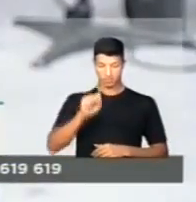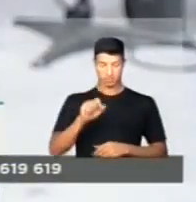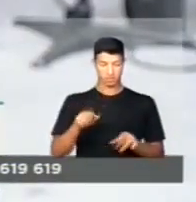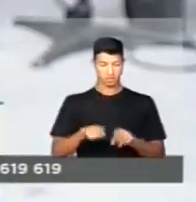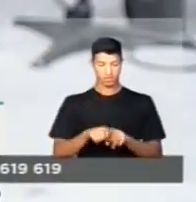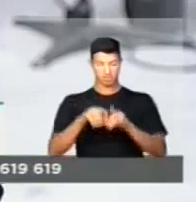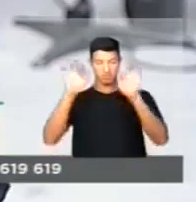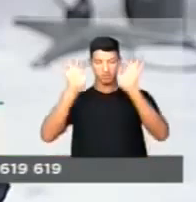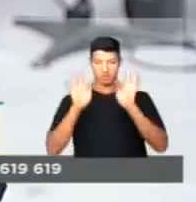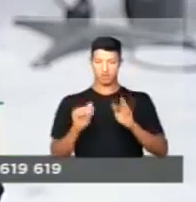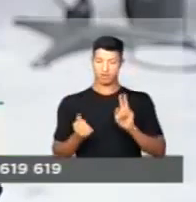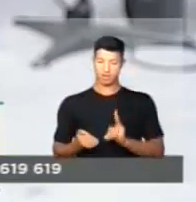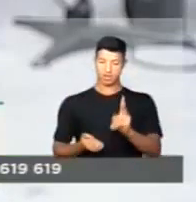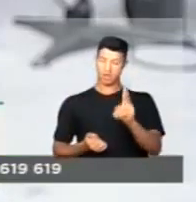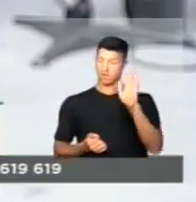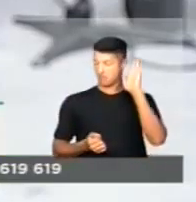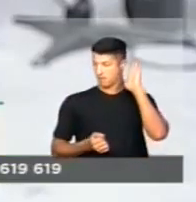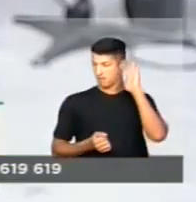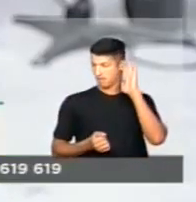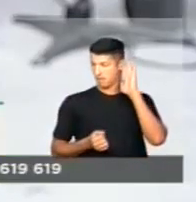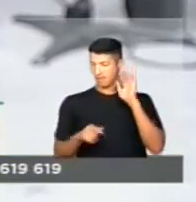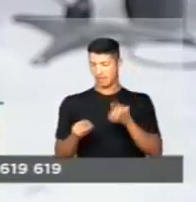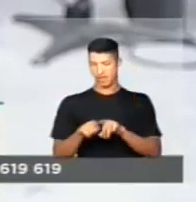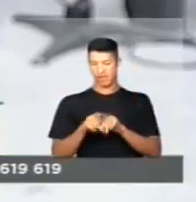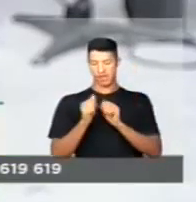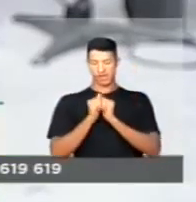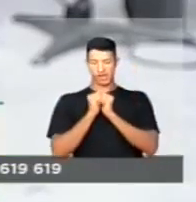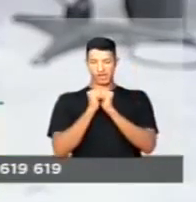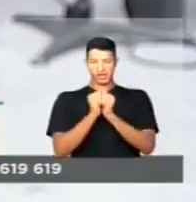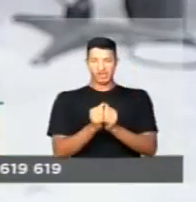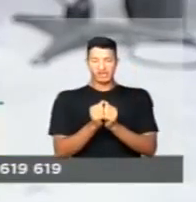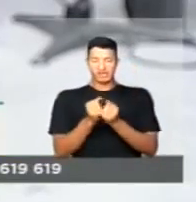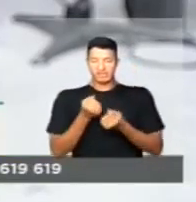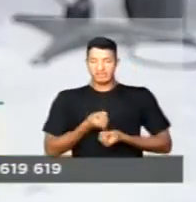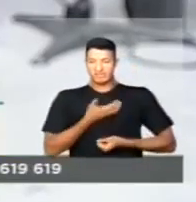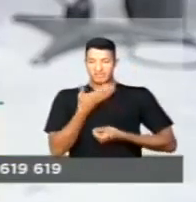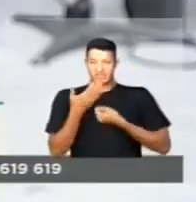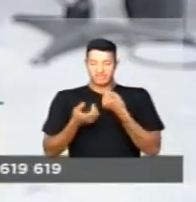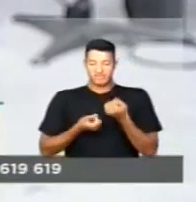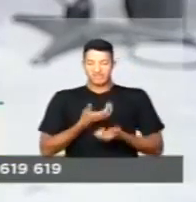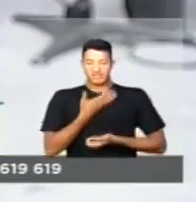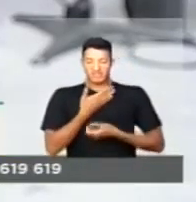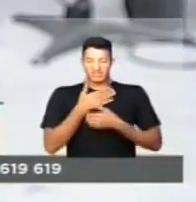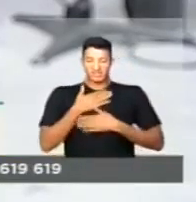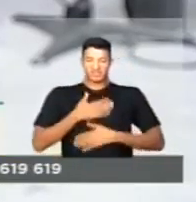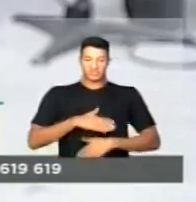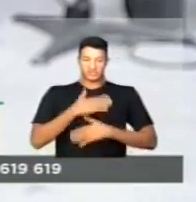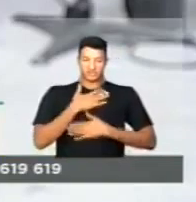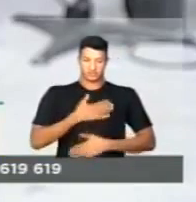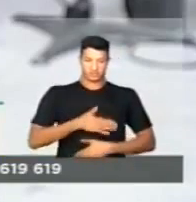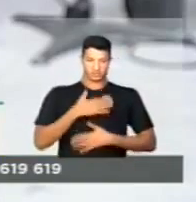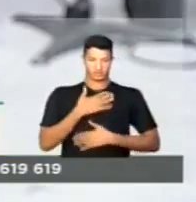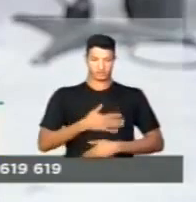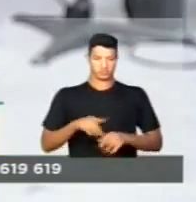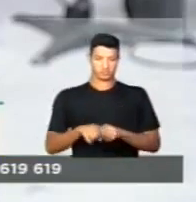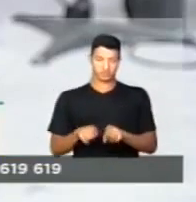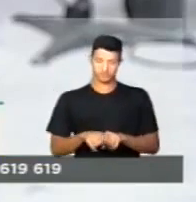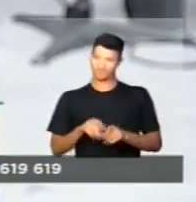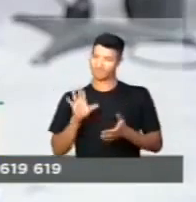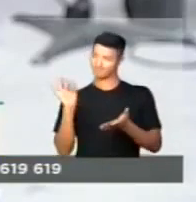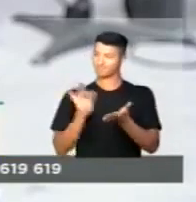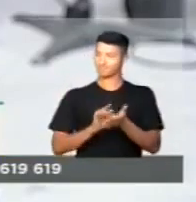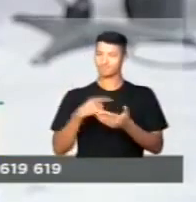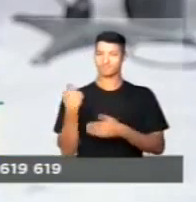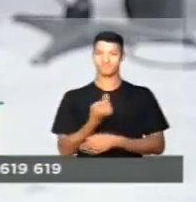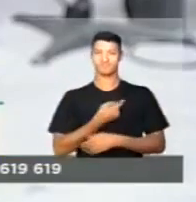da felicidade sempre de estar ali escutando, com uma explanação bem tranquila e bem